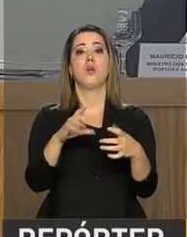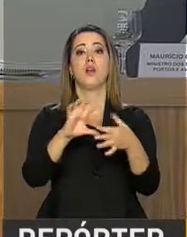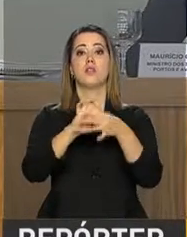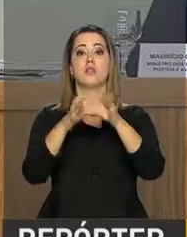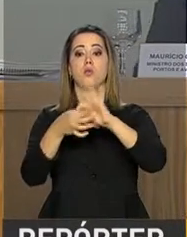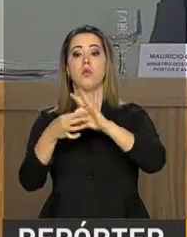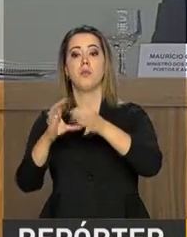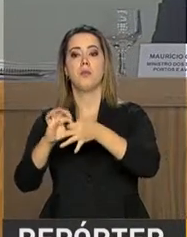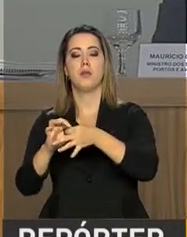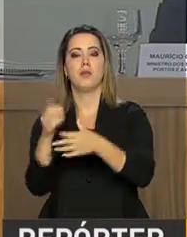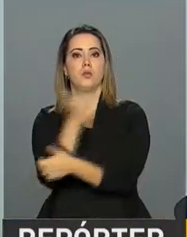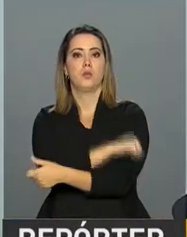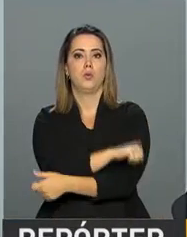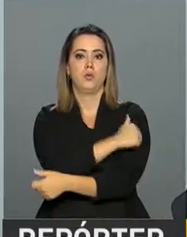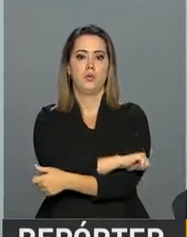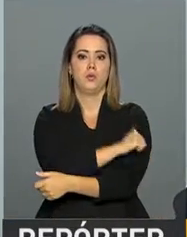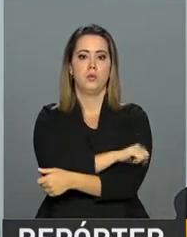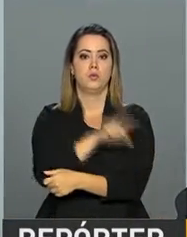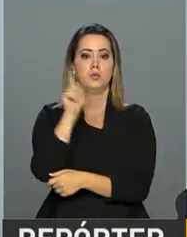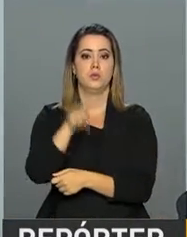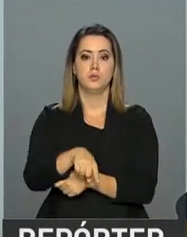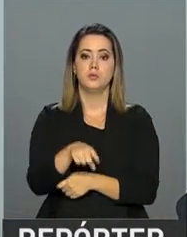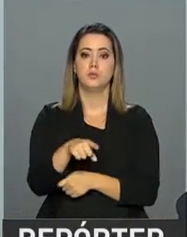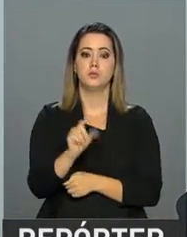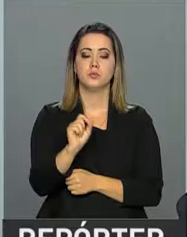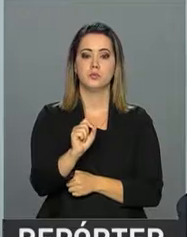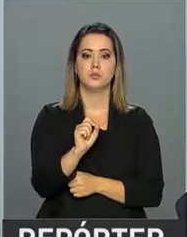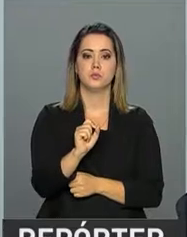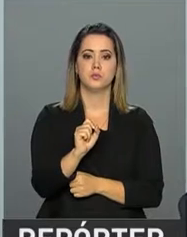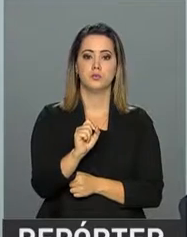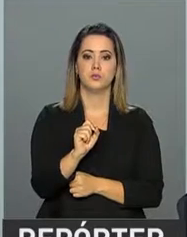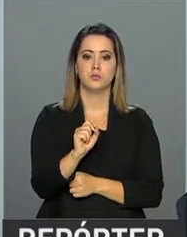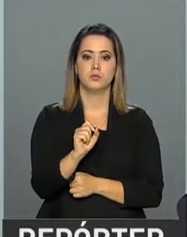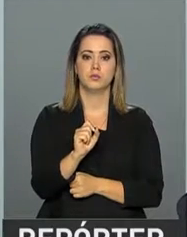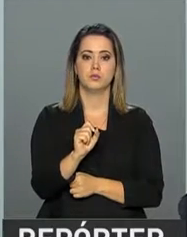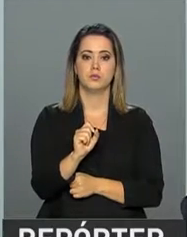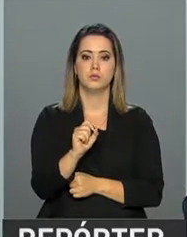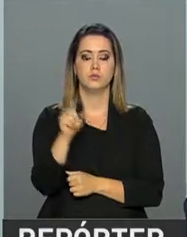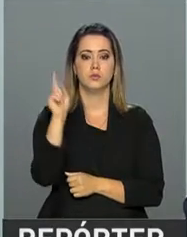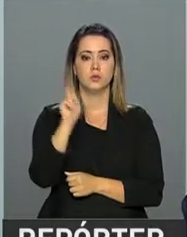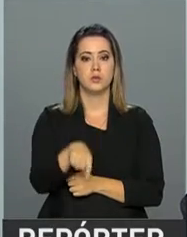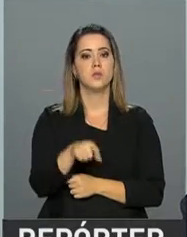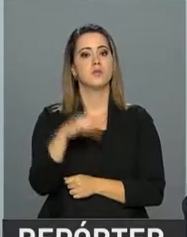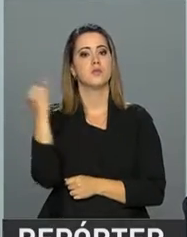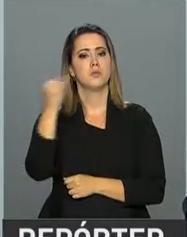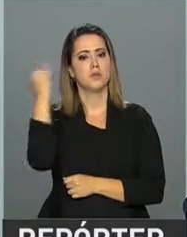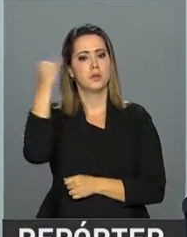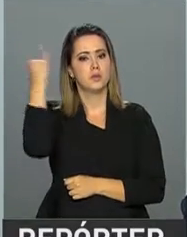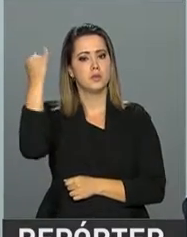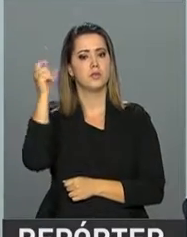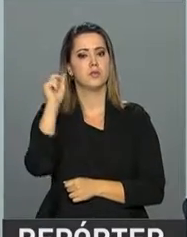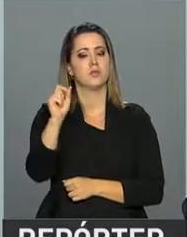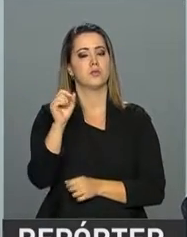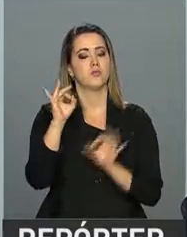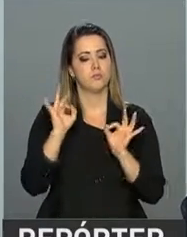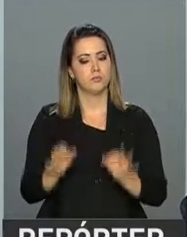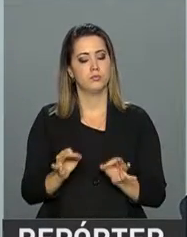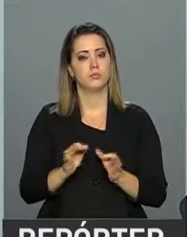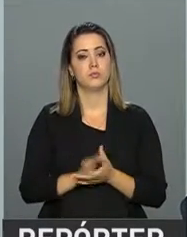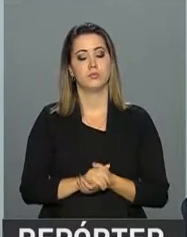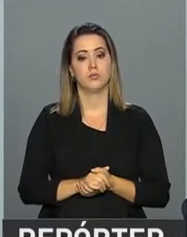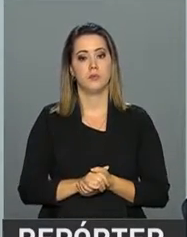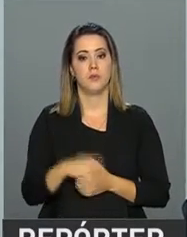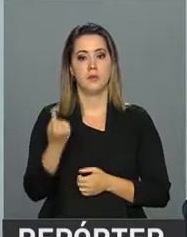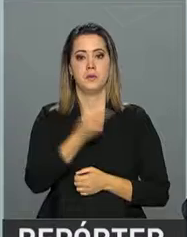ela é muito muito representativa muito forte muito sólida